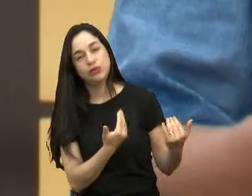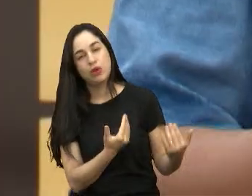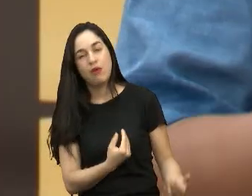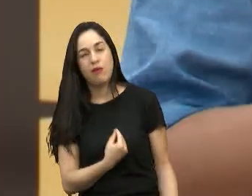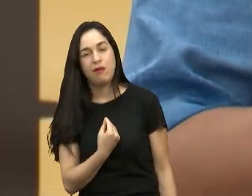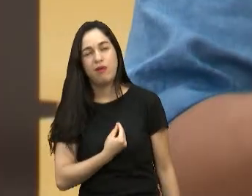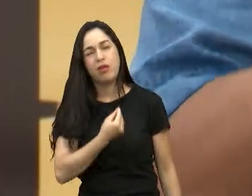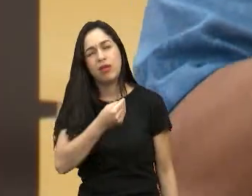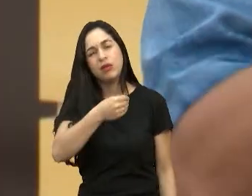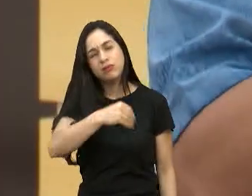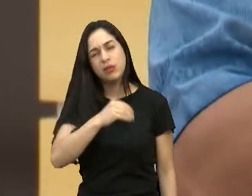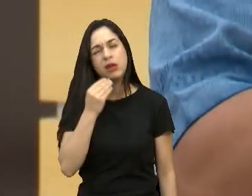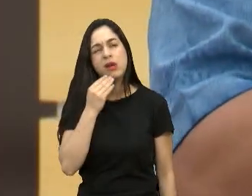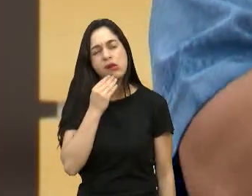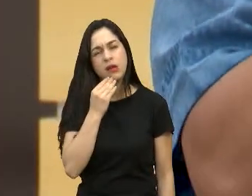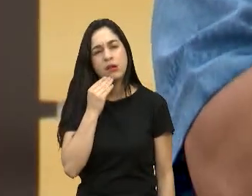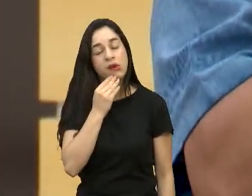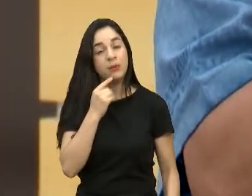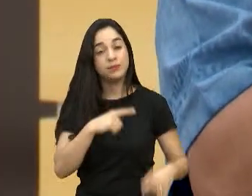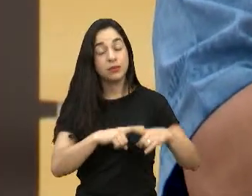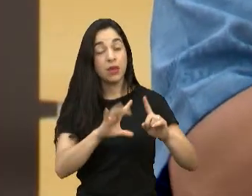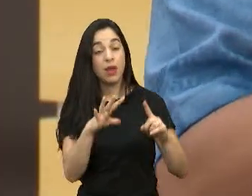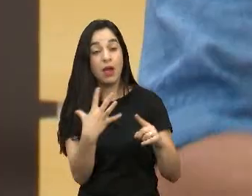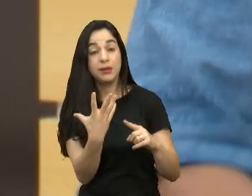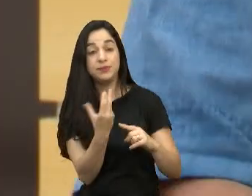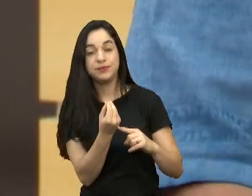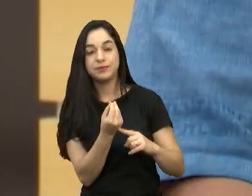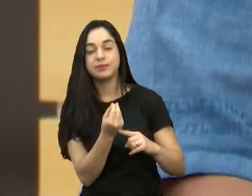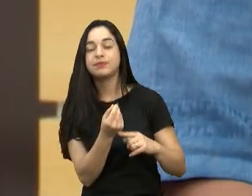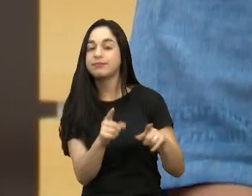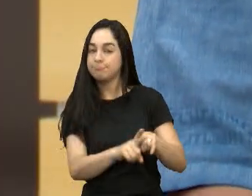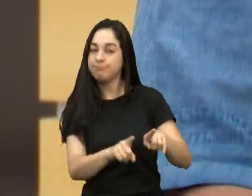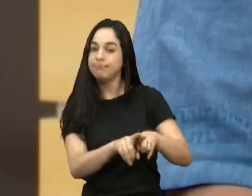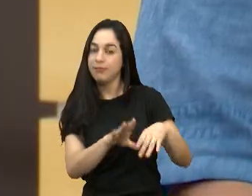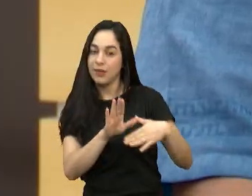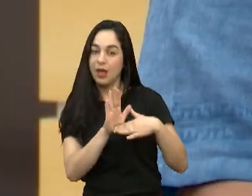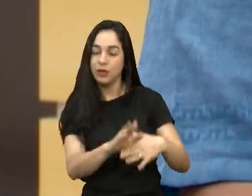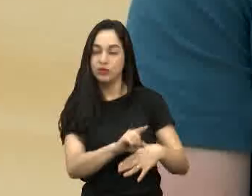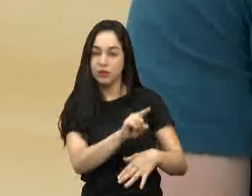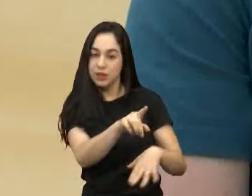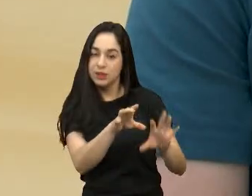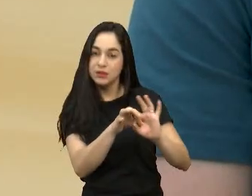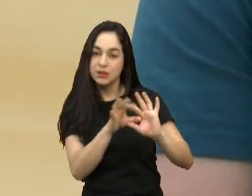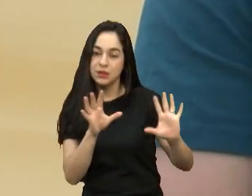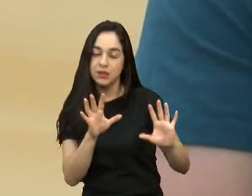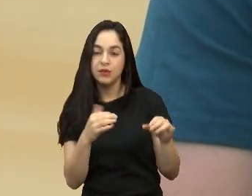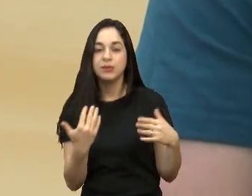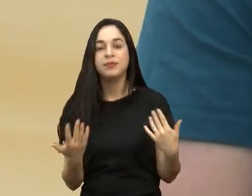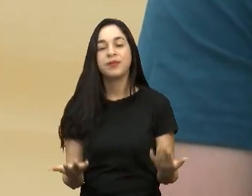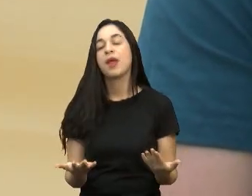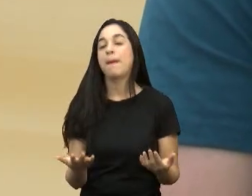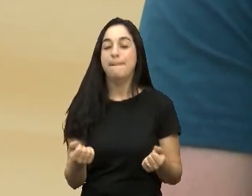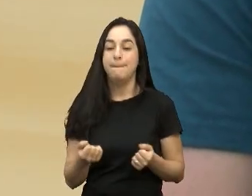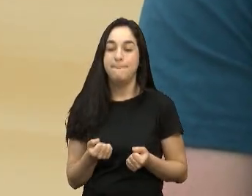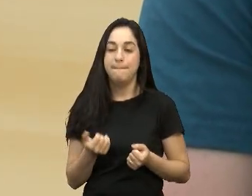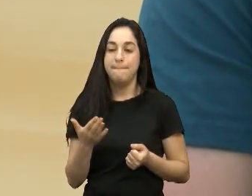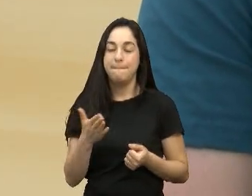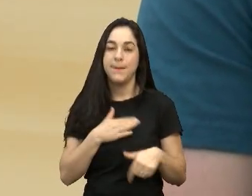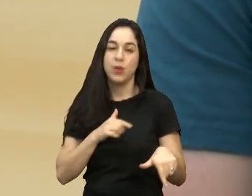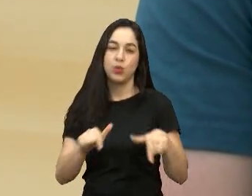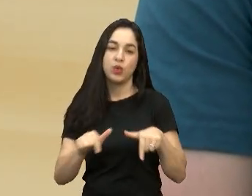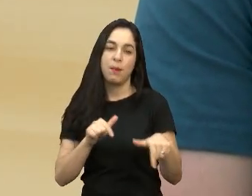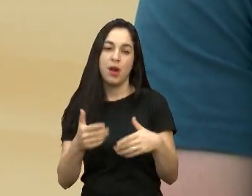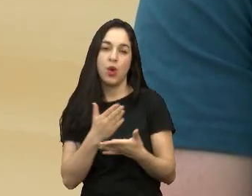ruim, mas que a arte também seja um dos caminhos de libertação para essa alma. Bom, a minha carreira ela teve